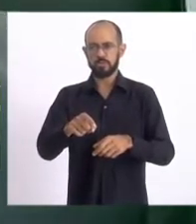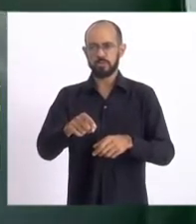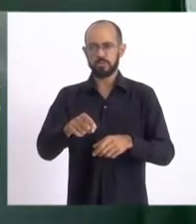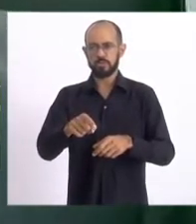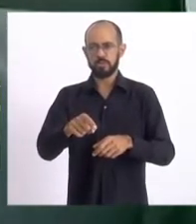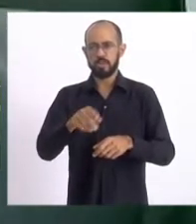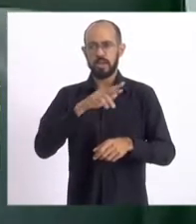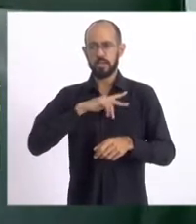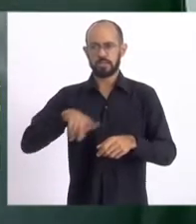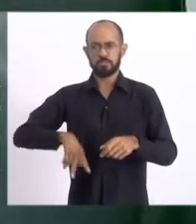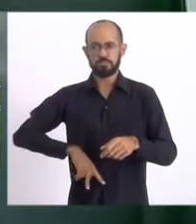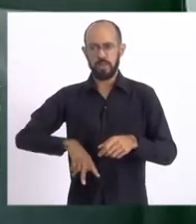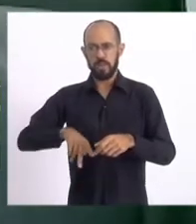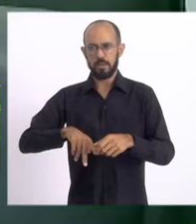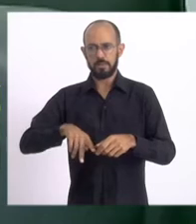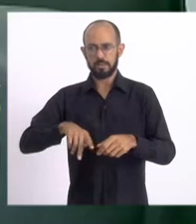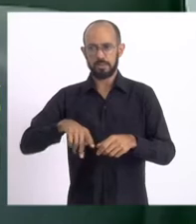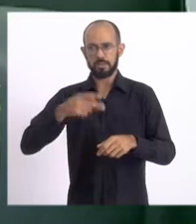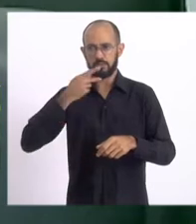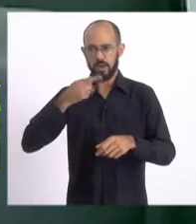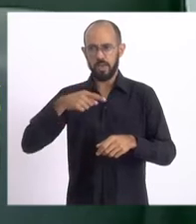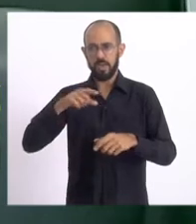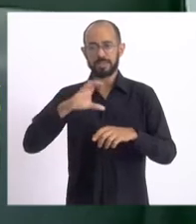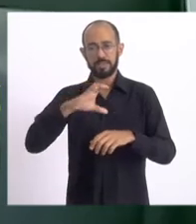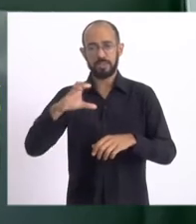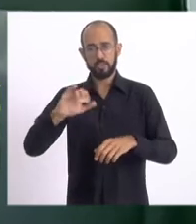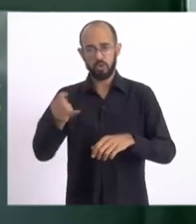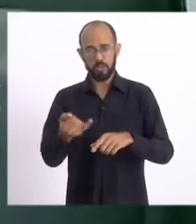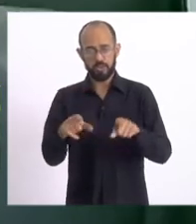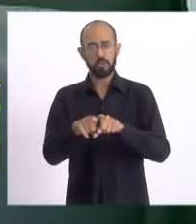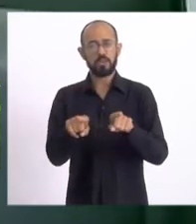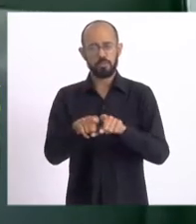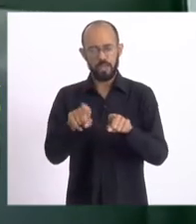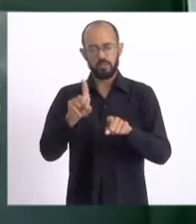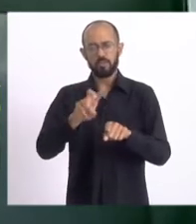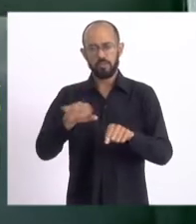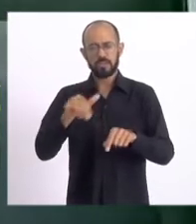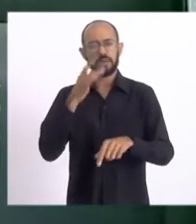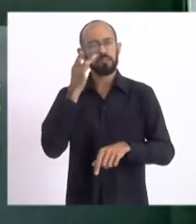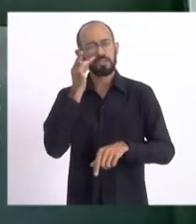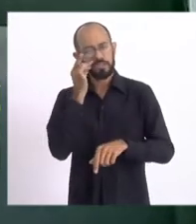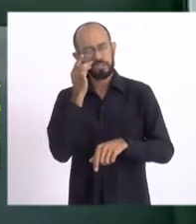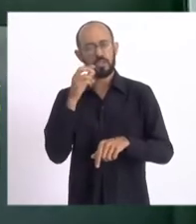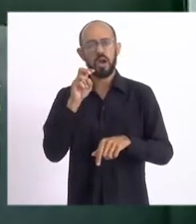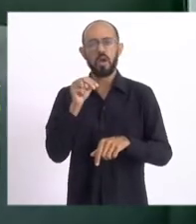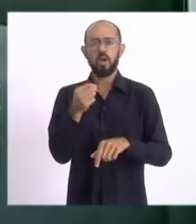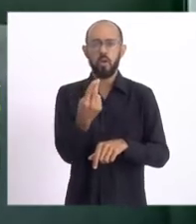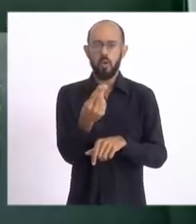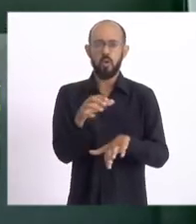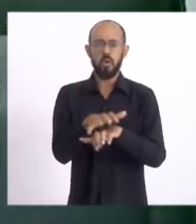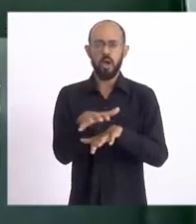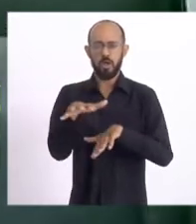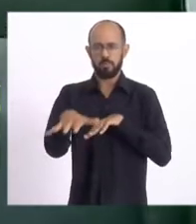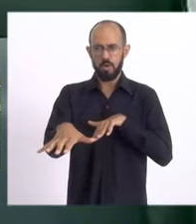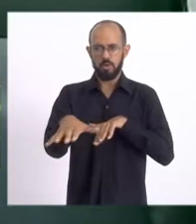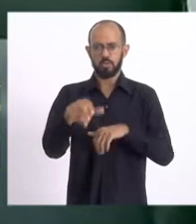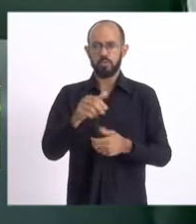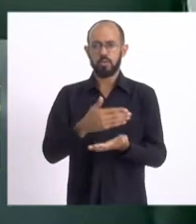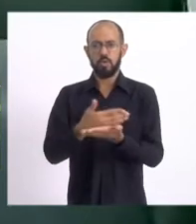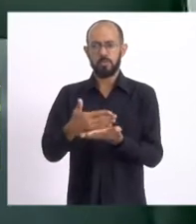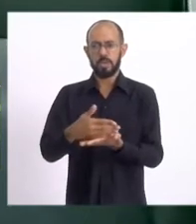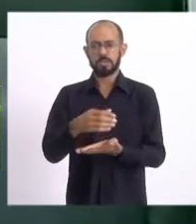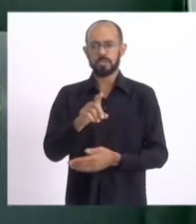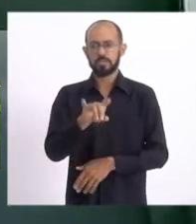híbridas, a da CCJ também. Então, voltamos lá com a nossa sala da CCJ a partir do dia 15,